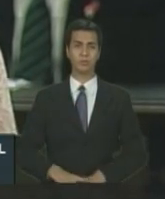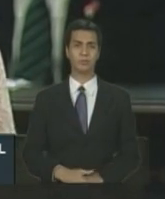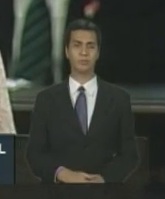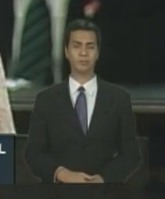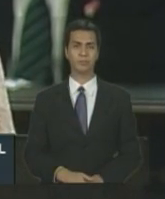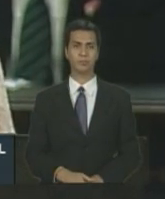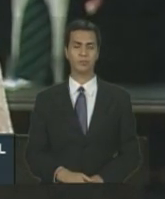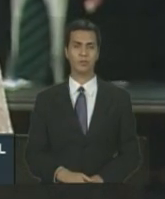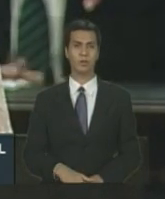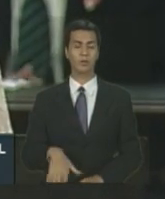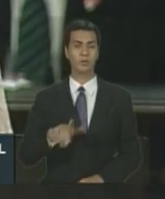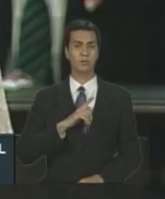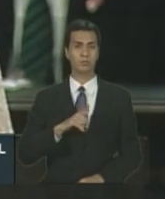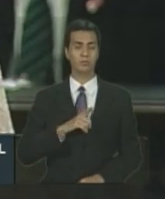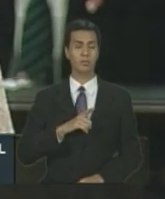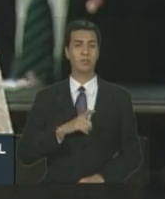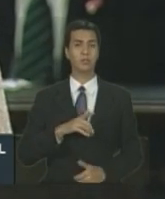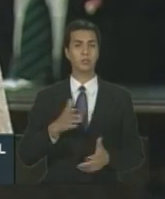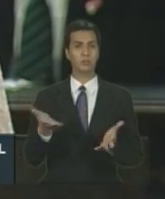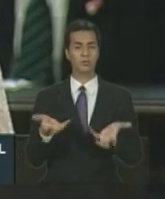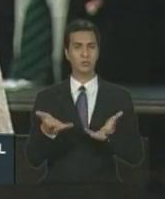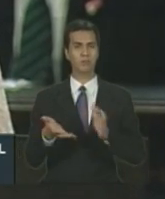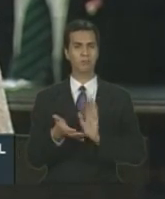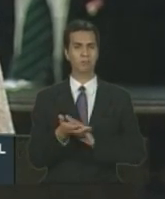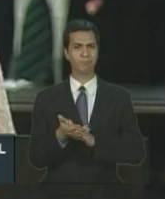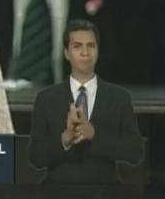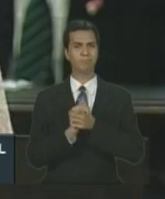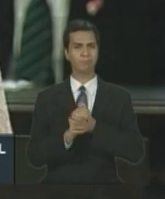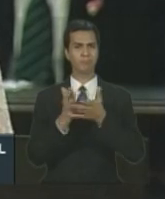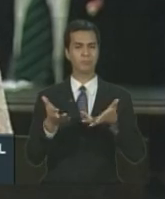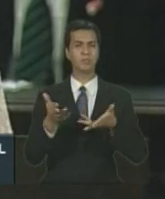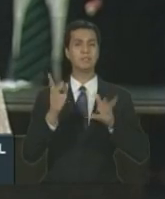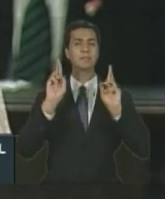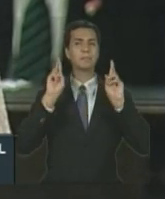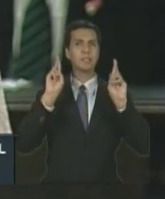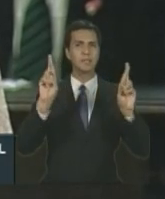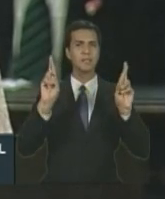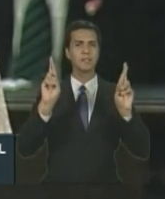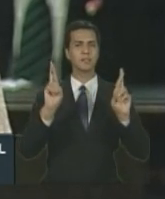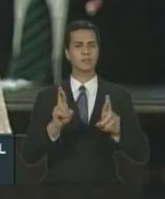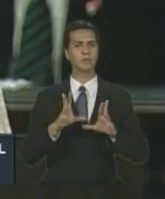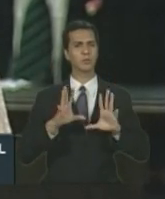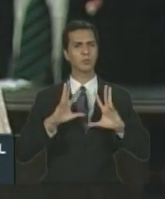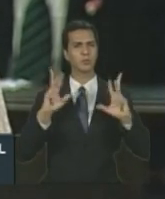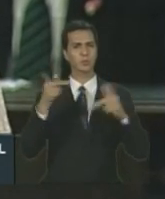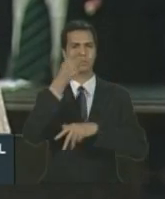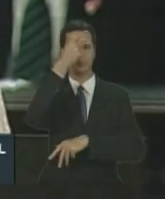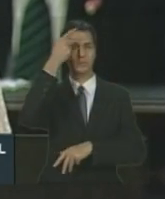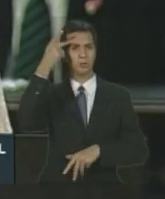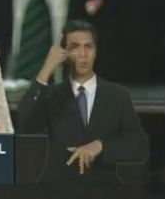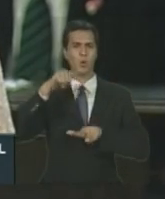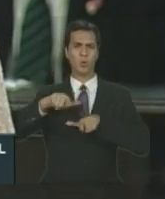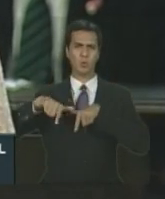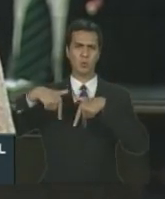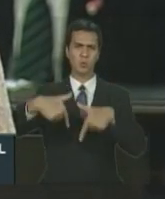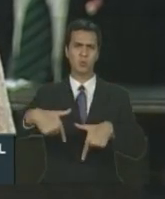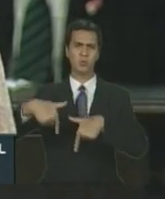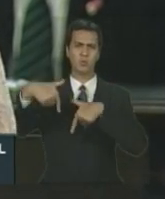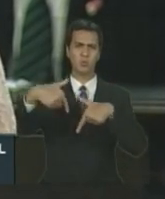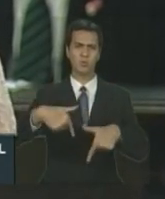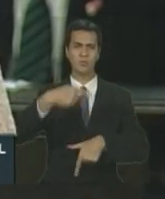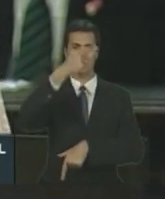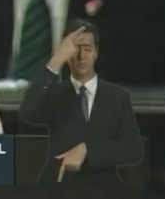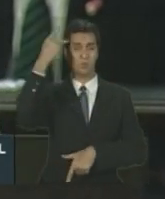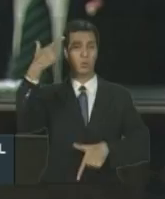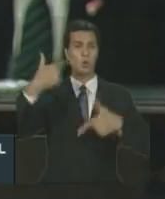além do terror, eu quero saudar a coragem e a esperança daqueles que lutaram. Que lutaram na Segunda